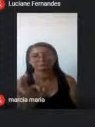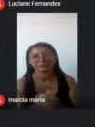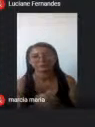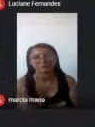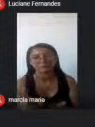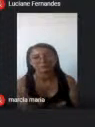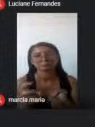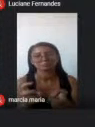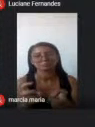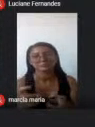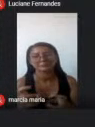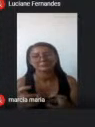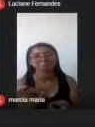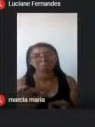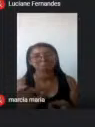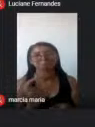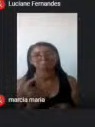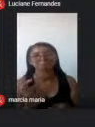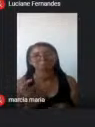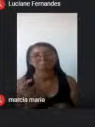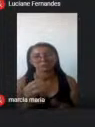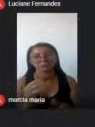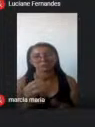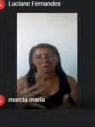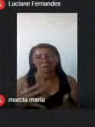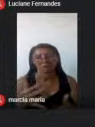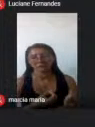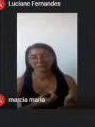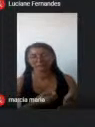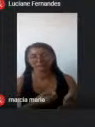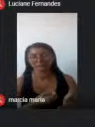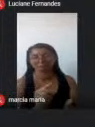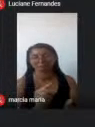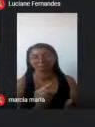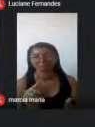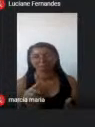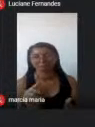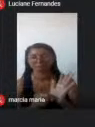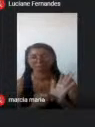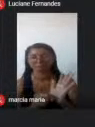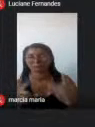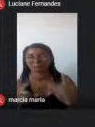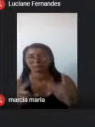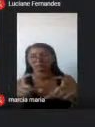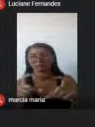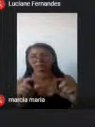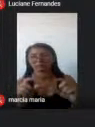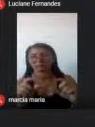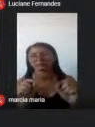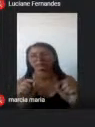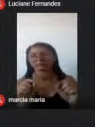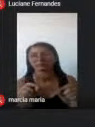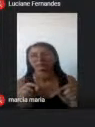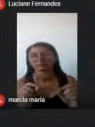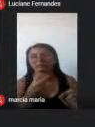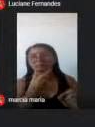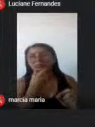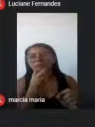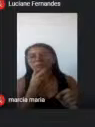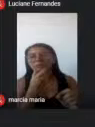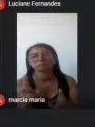sua vida. Então, isso que eu trago para aqui, essas fotos, é justamente para o homem ter também esse olhar